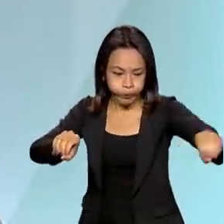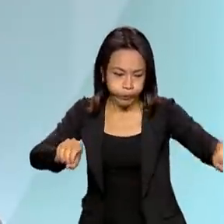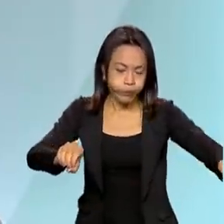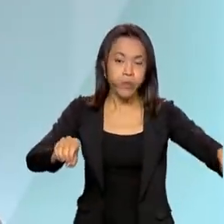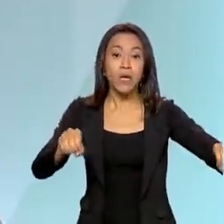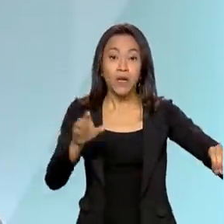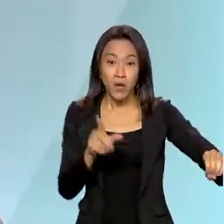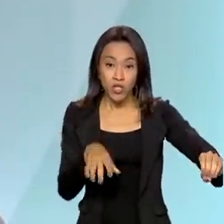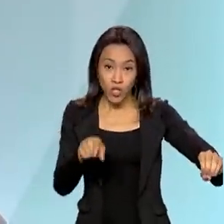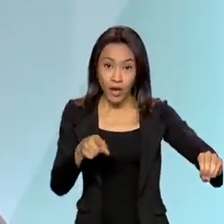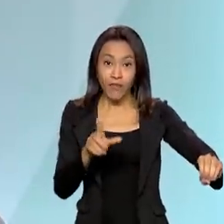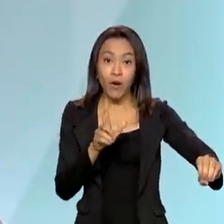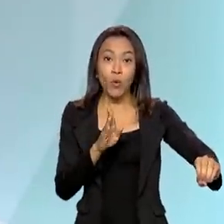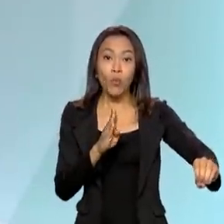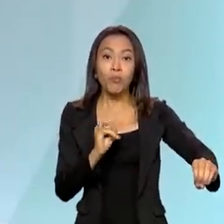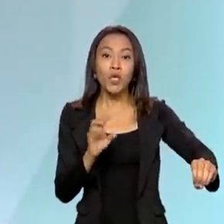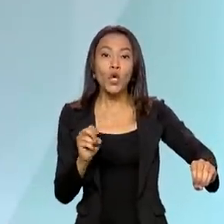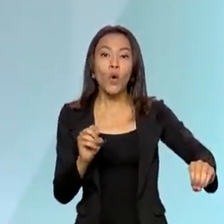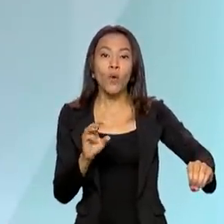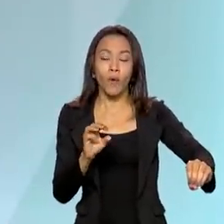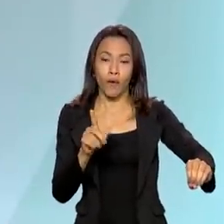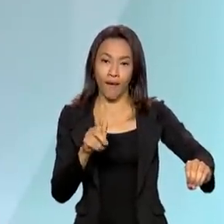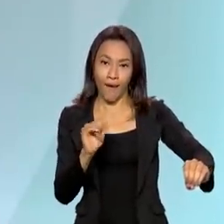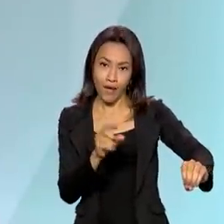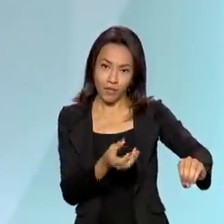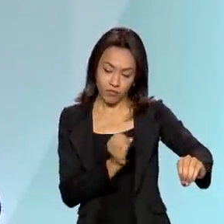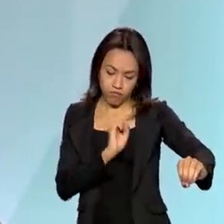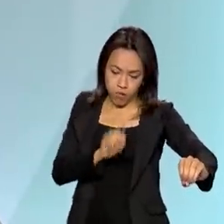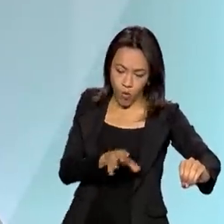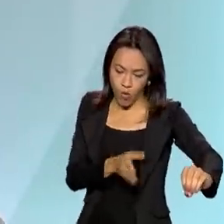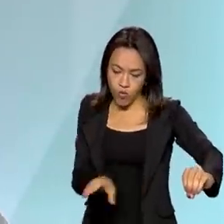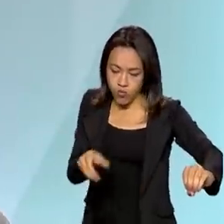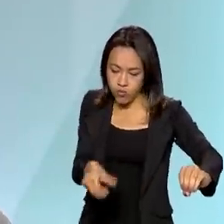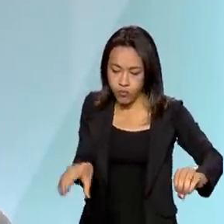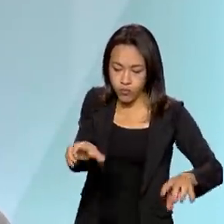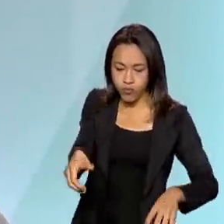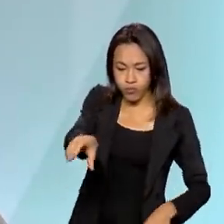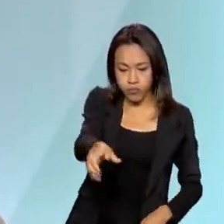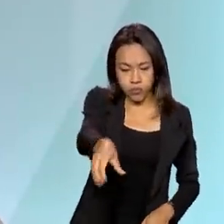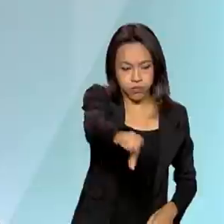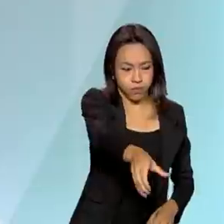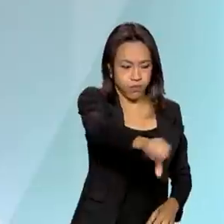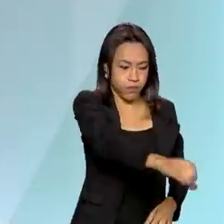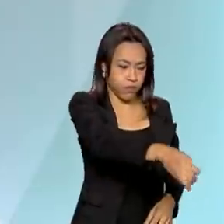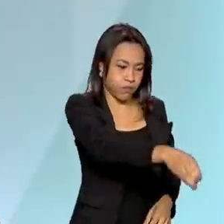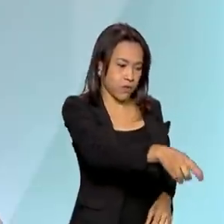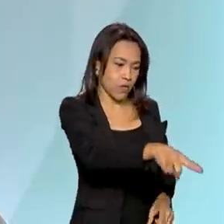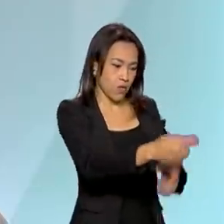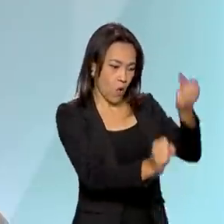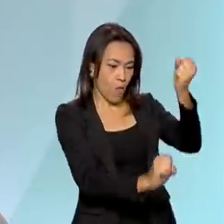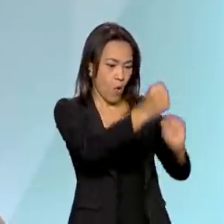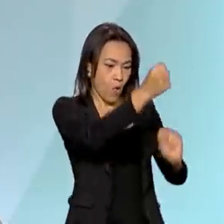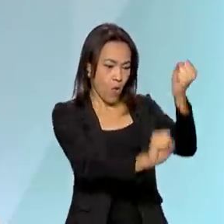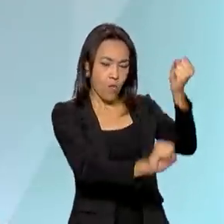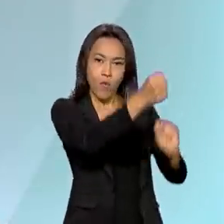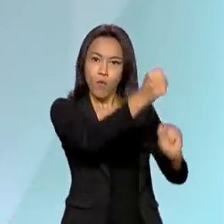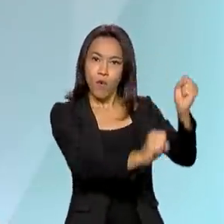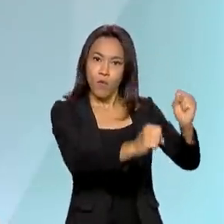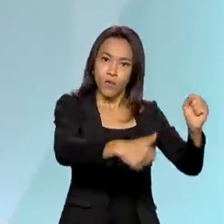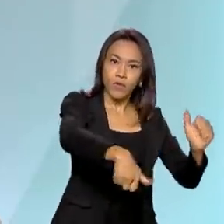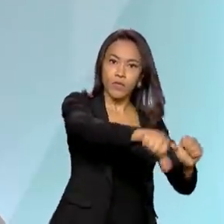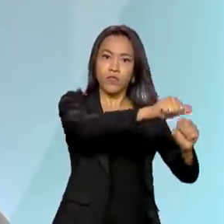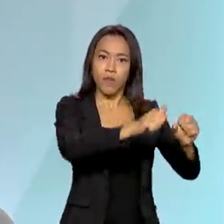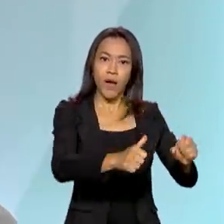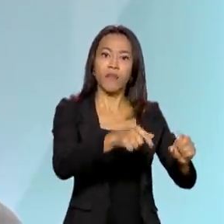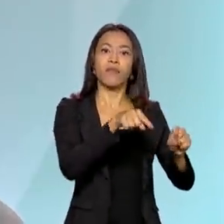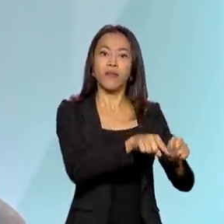nesse gasoduto que ia para uma pequena central de energia, transformava esse biogás em energia